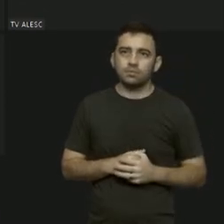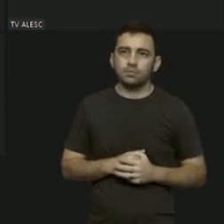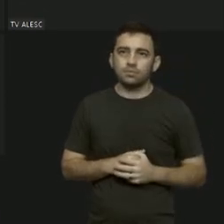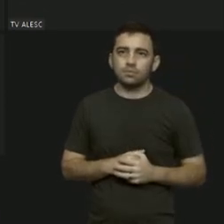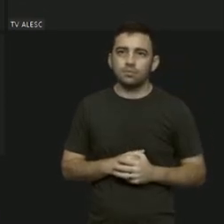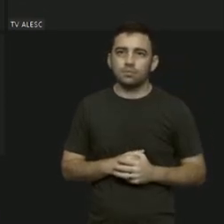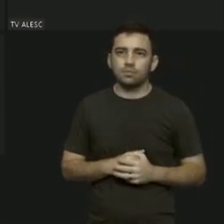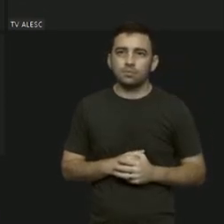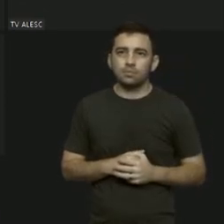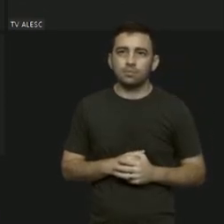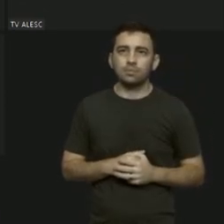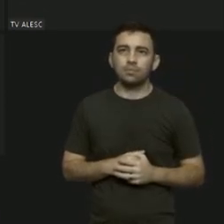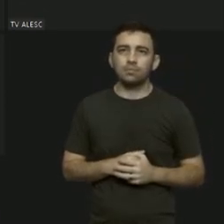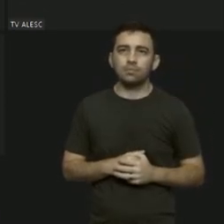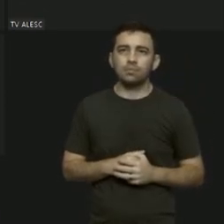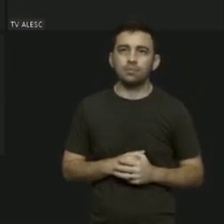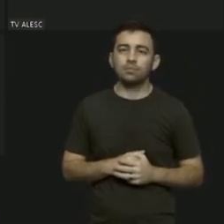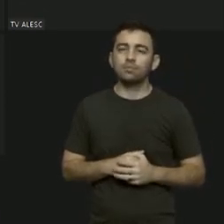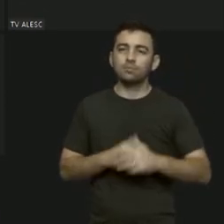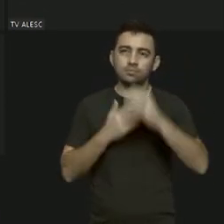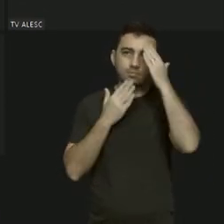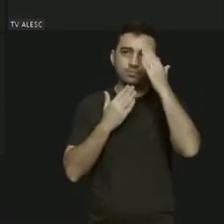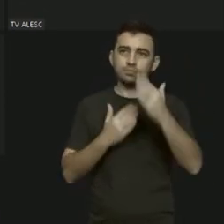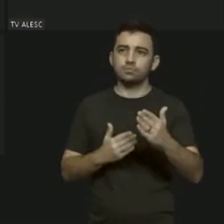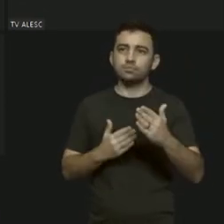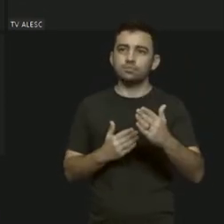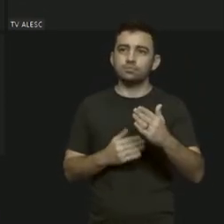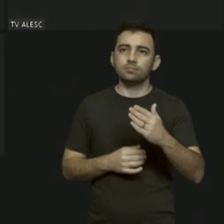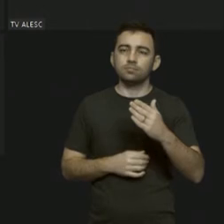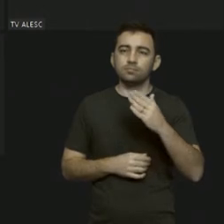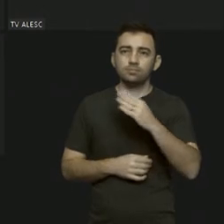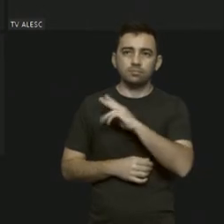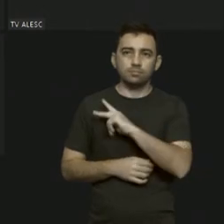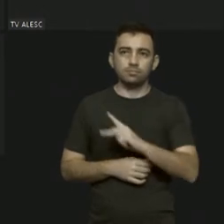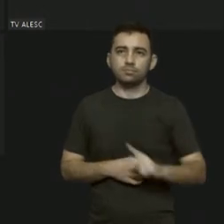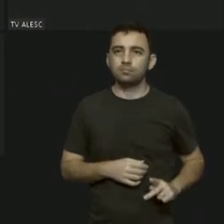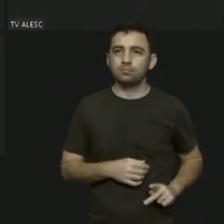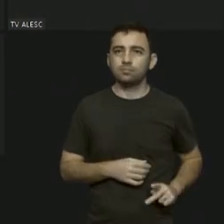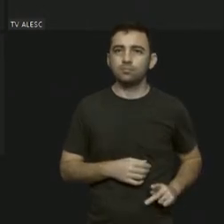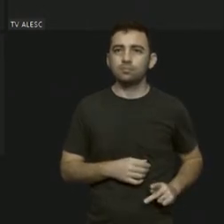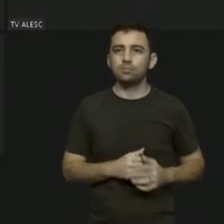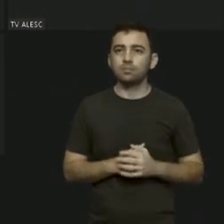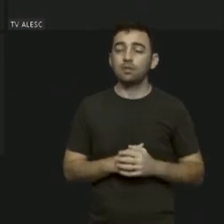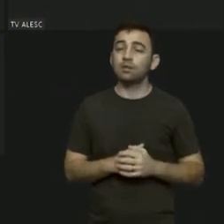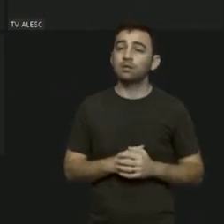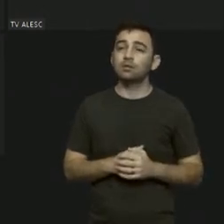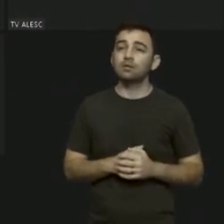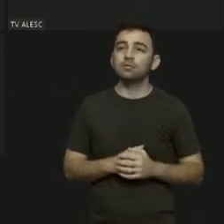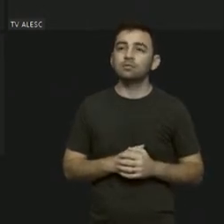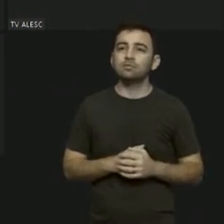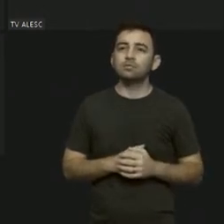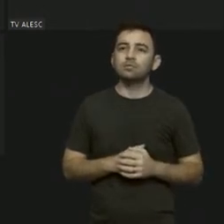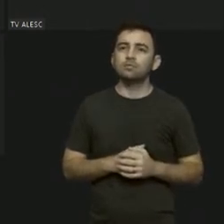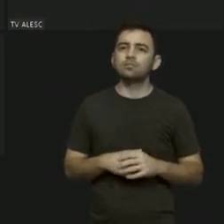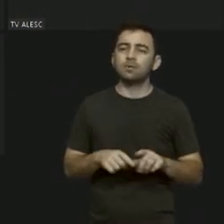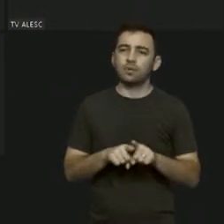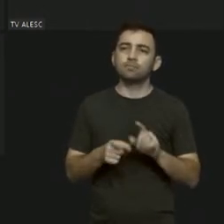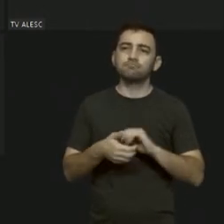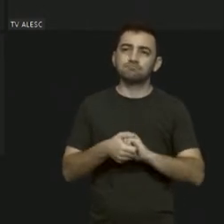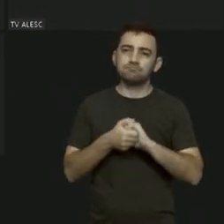Mioto. Agradeço, presidente, pela deferência. Quero também